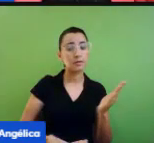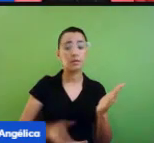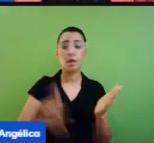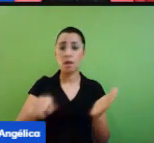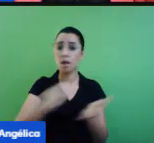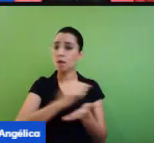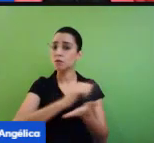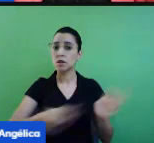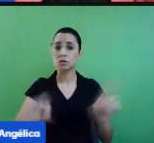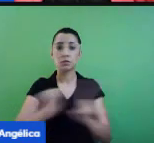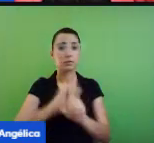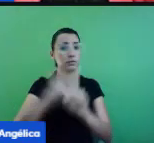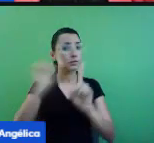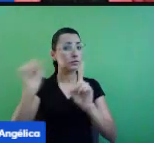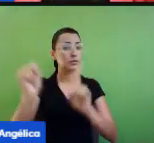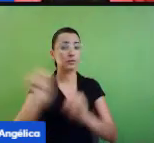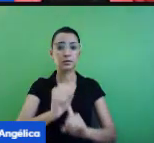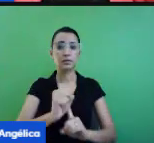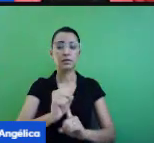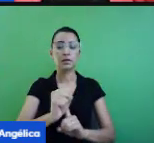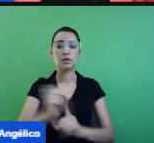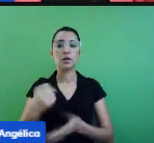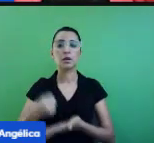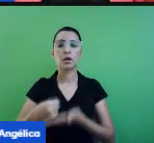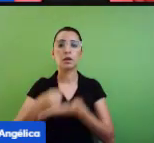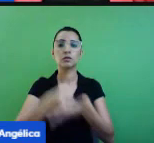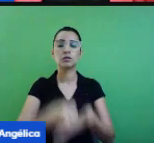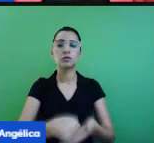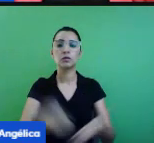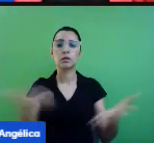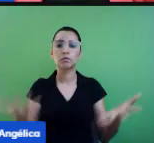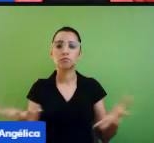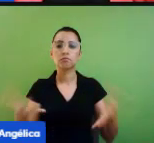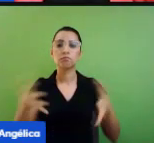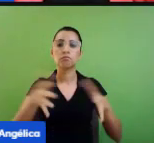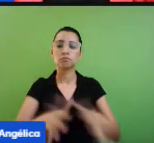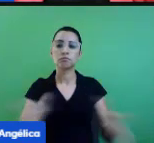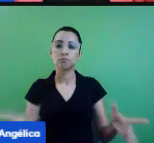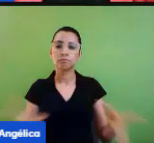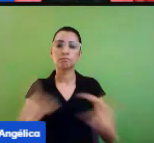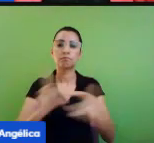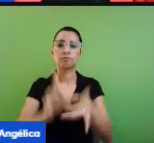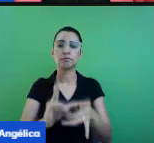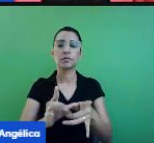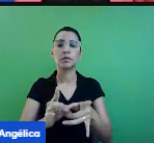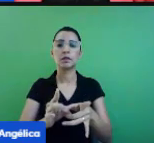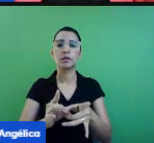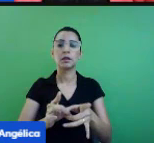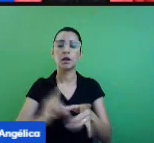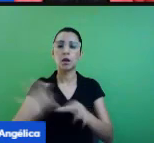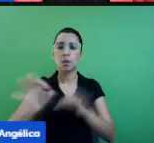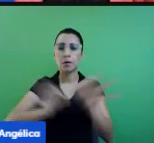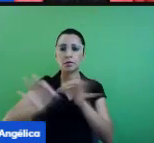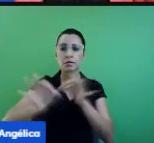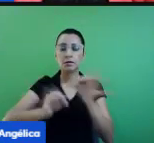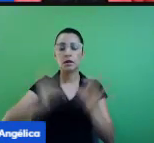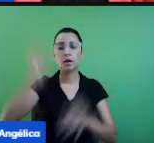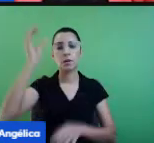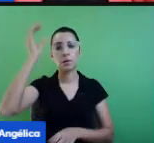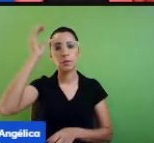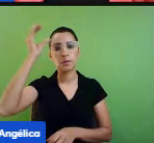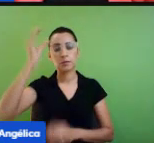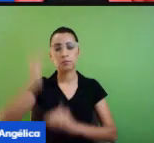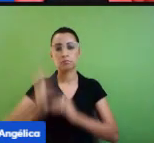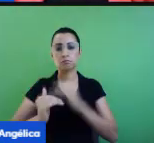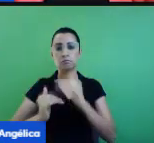que garante a integração e a construção do conhecimento da realidade vivenciada